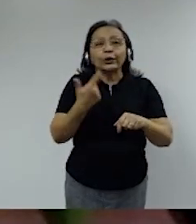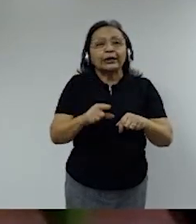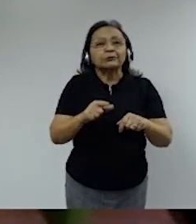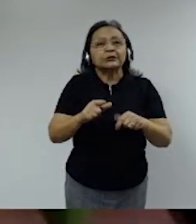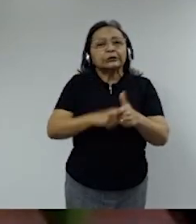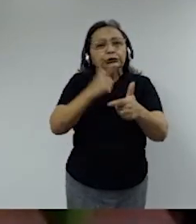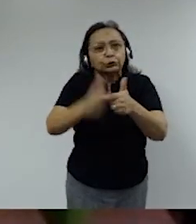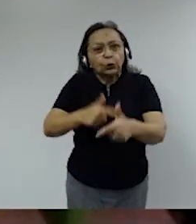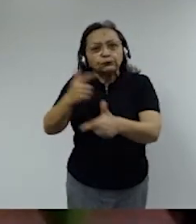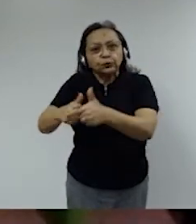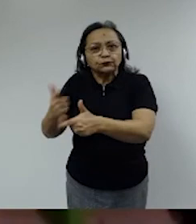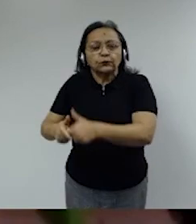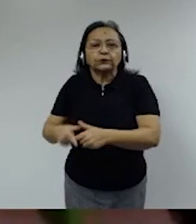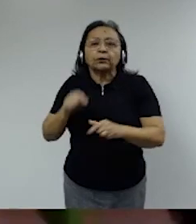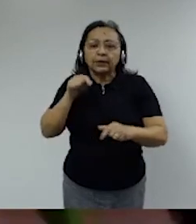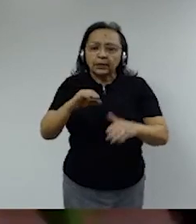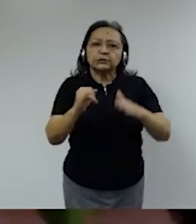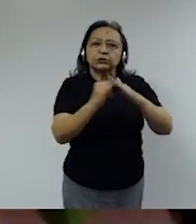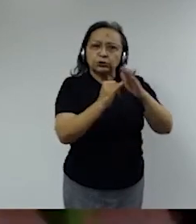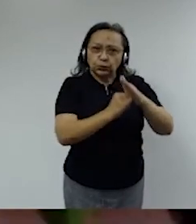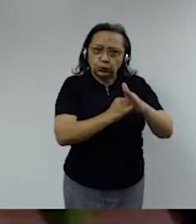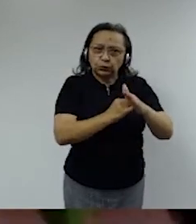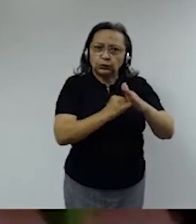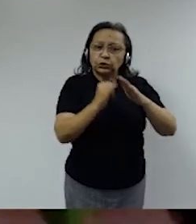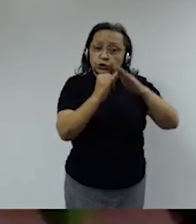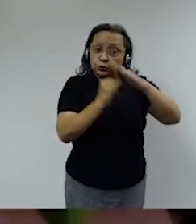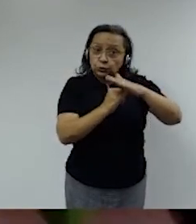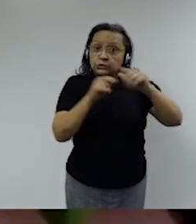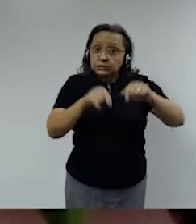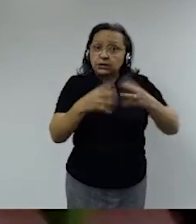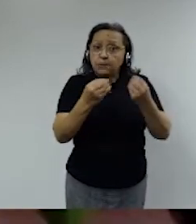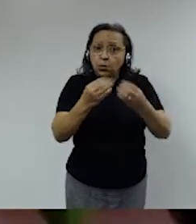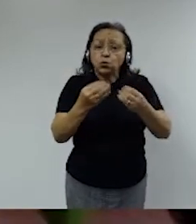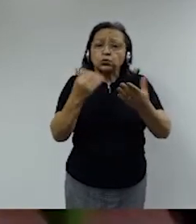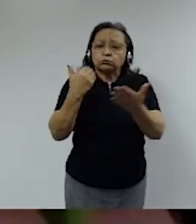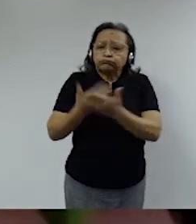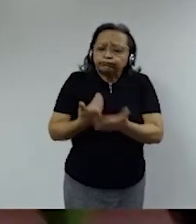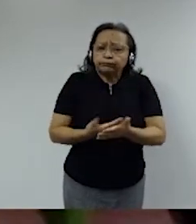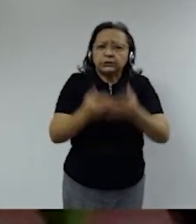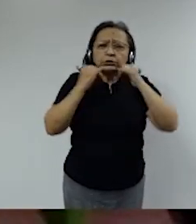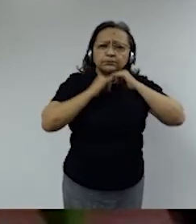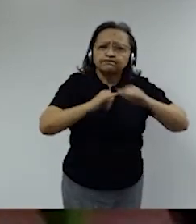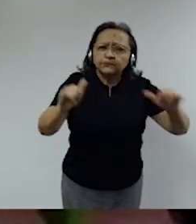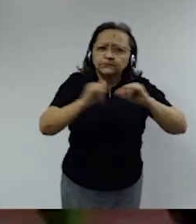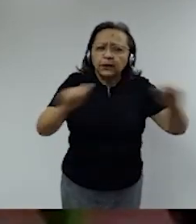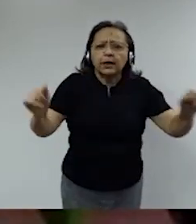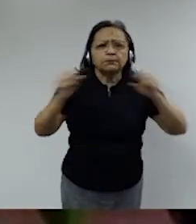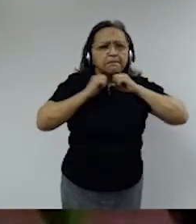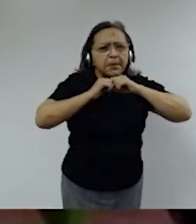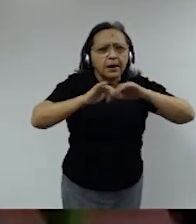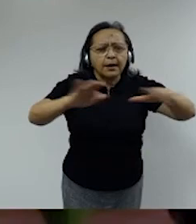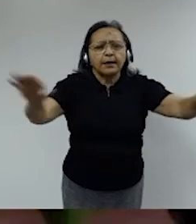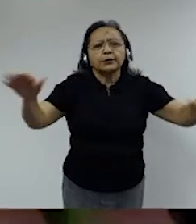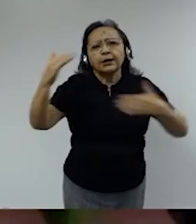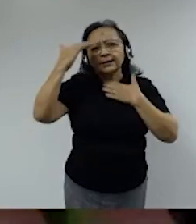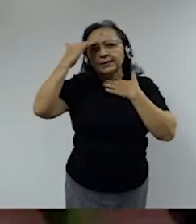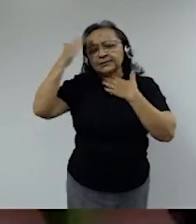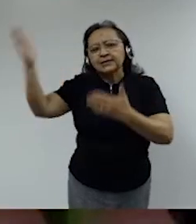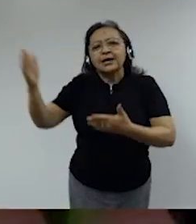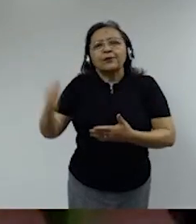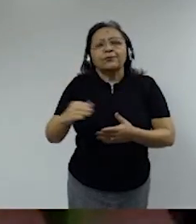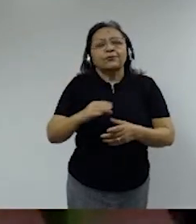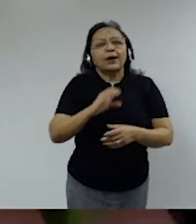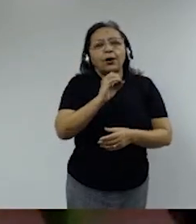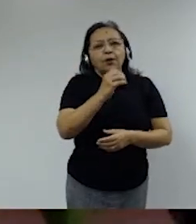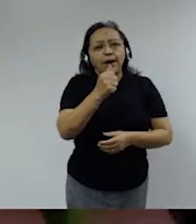Então, que esse instituto seja bastante estudado, divulgado, difundido. Gratidão da Ordem dos Advogados do Brasil, a presença